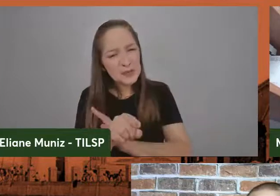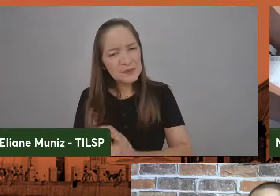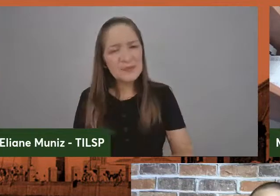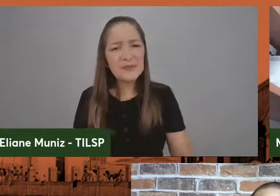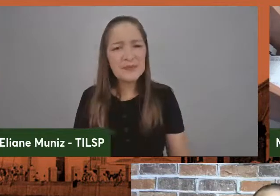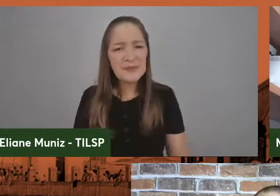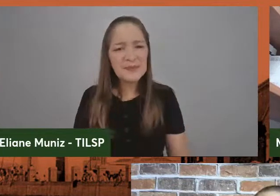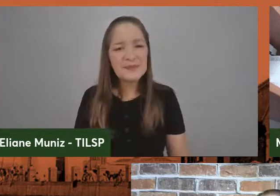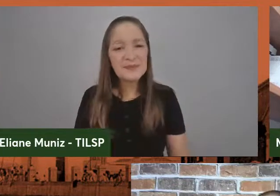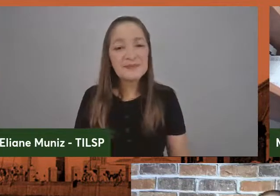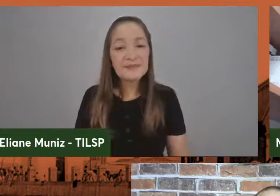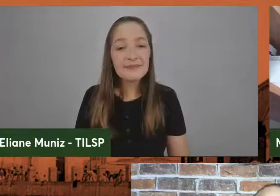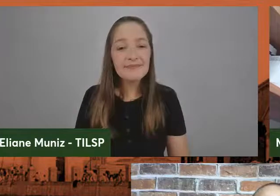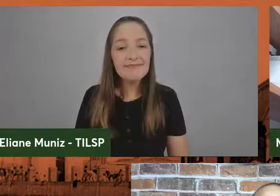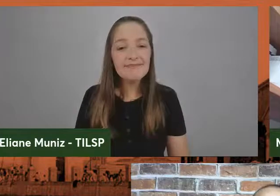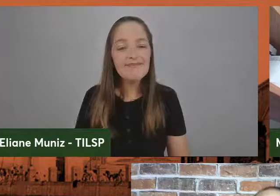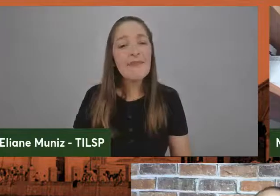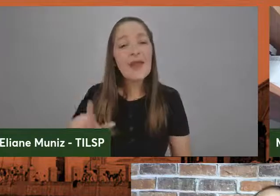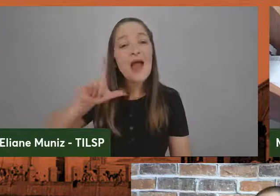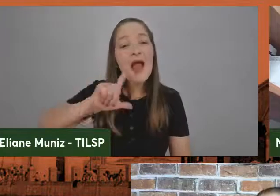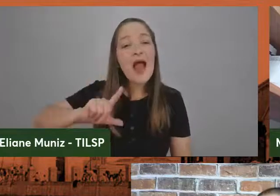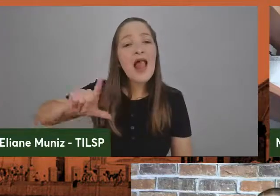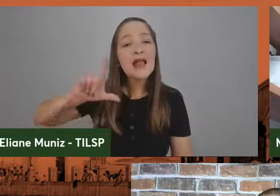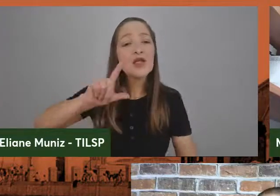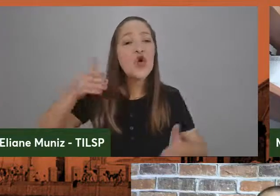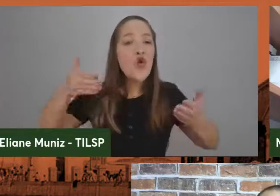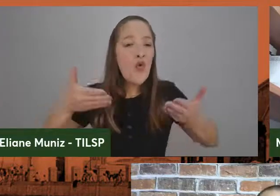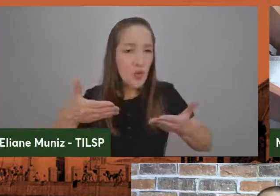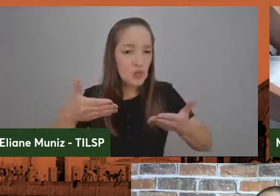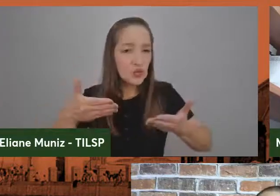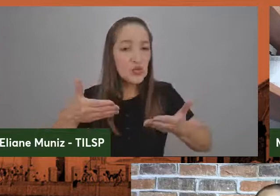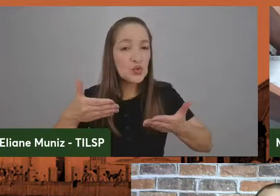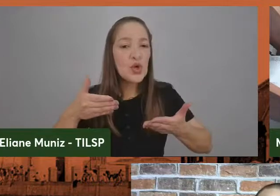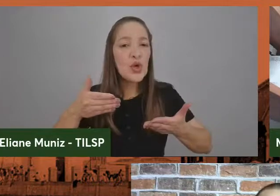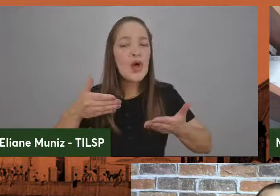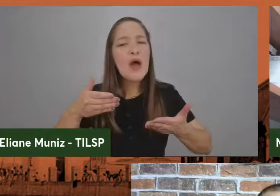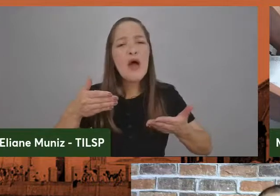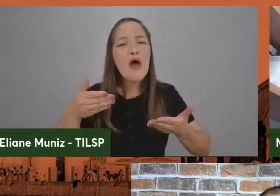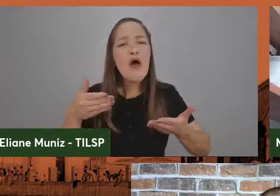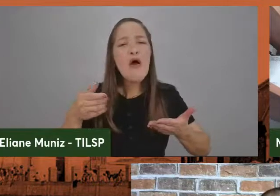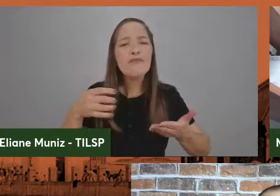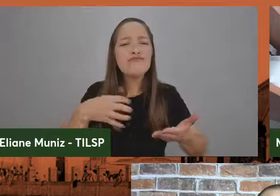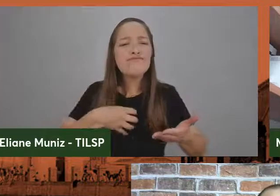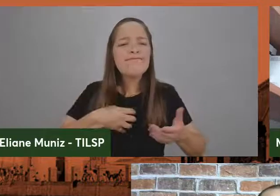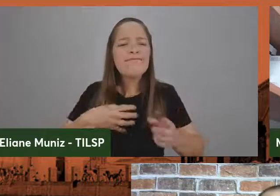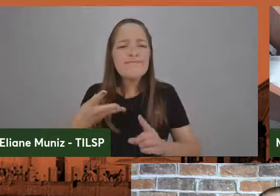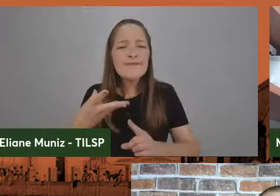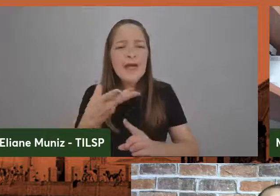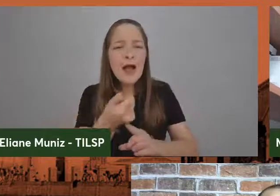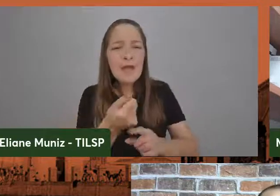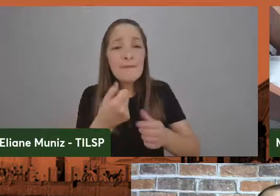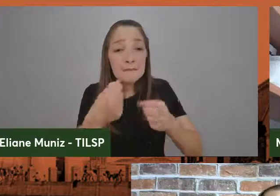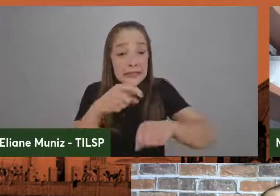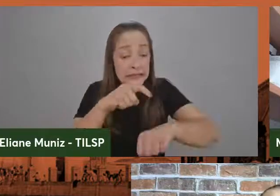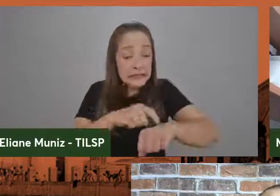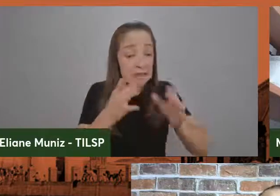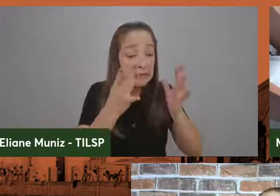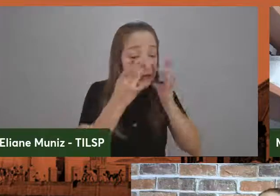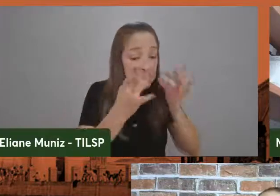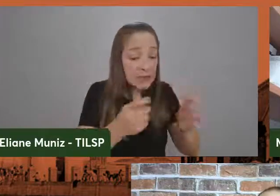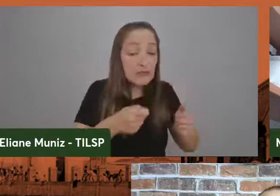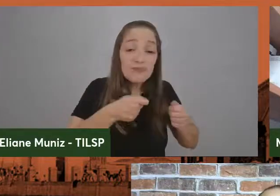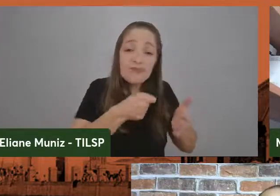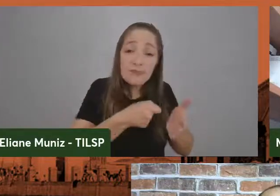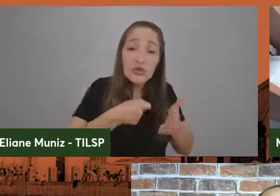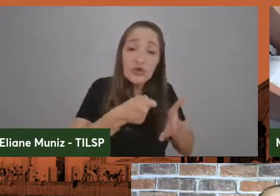vê a literatura hoje? Como é que a literatura se encaixa, essa forma de arte que demanda tempo, atenção e dedicação, como